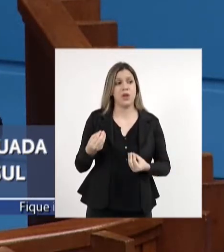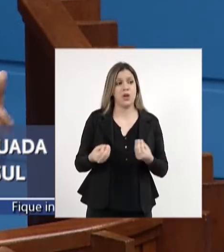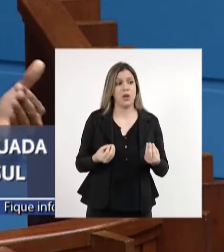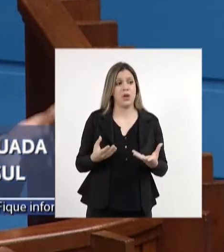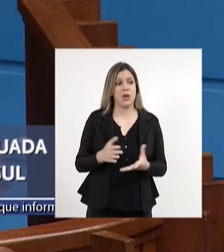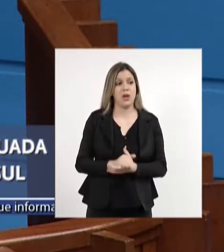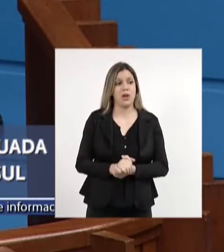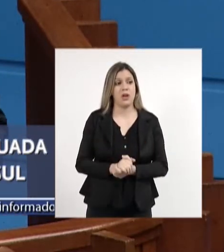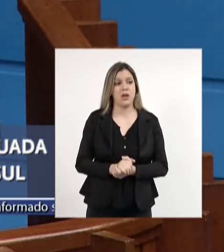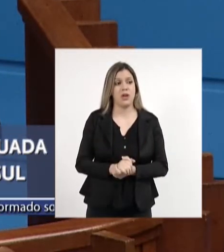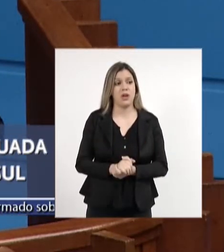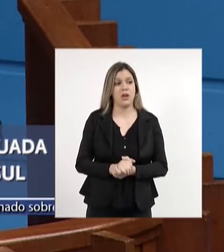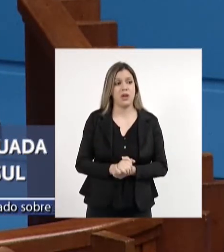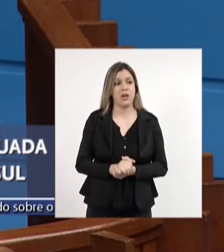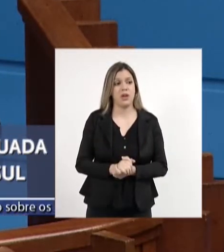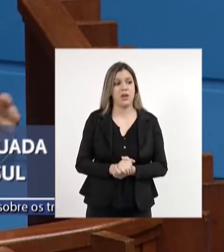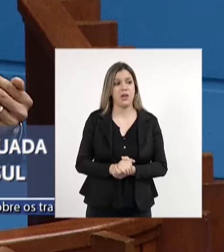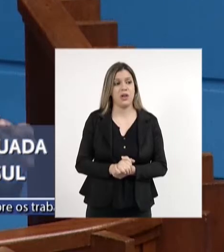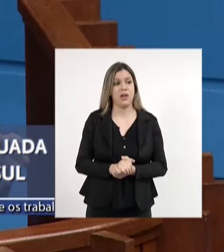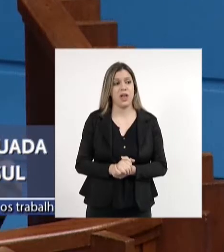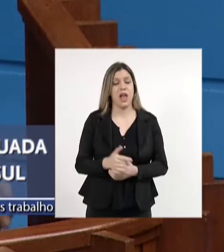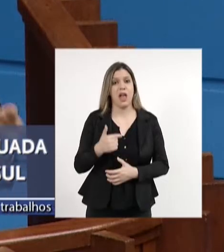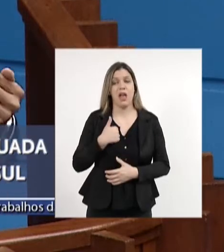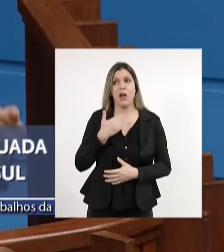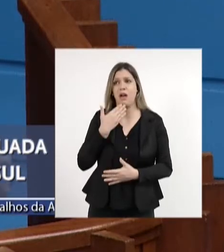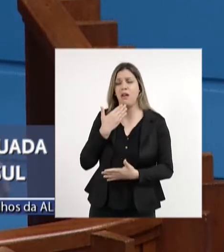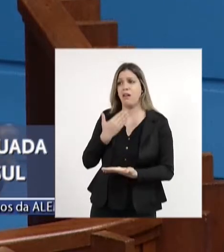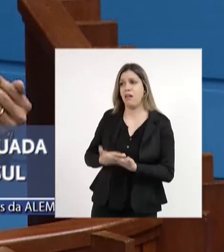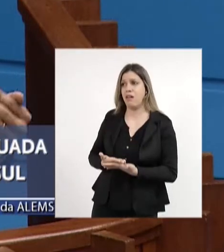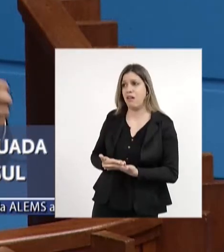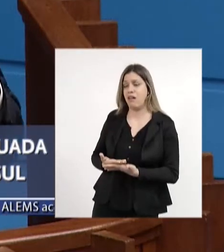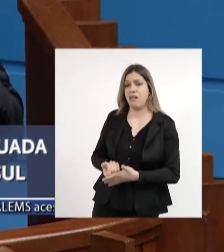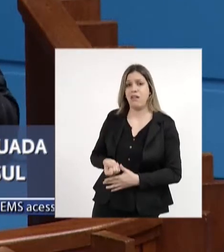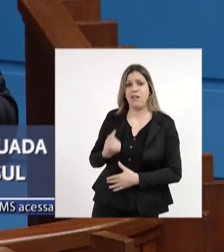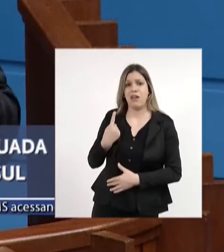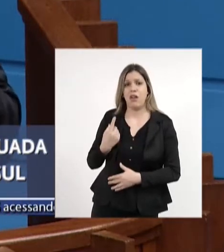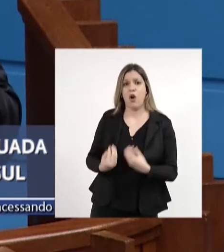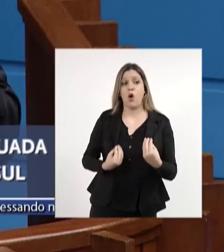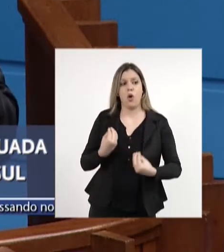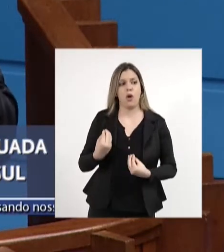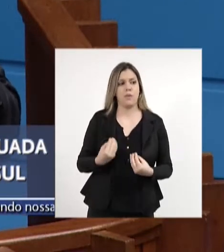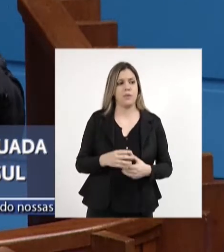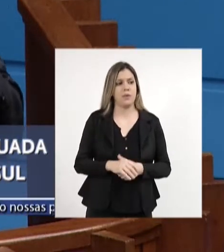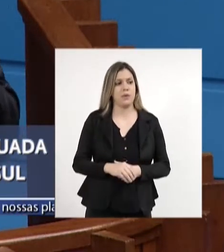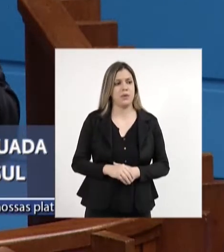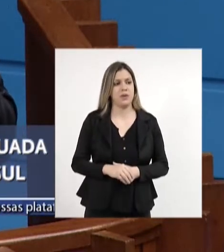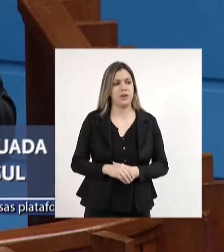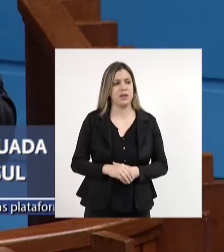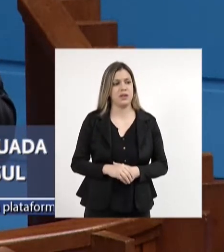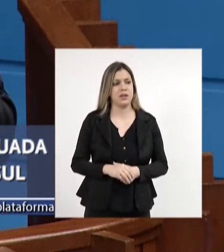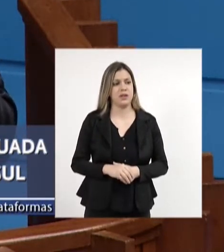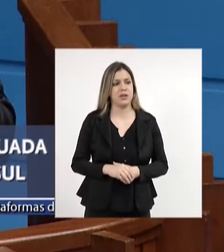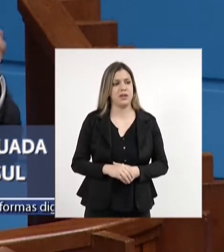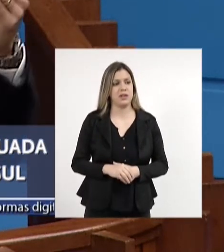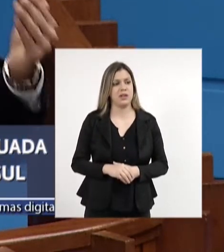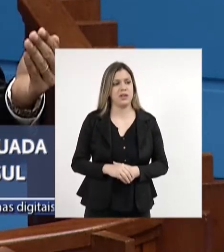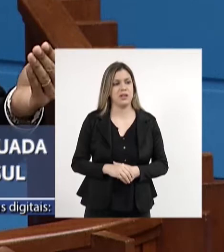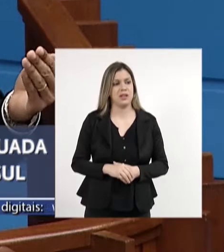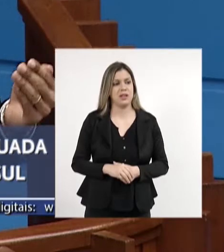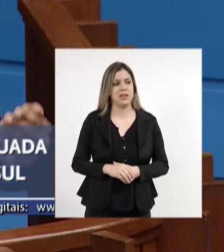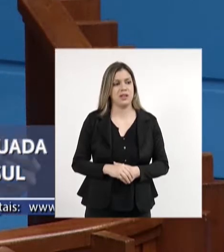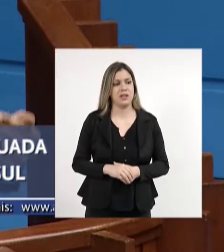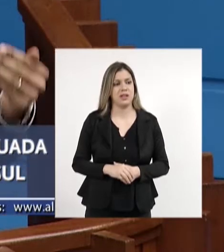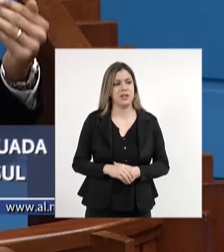mim, é estarrecedor. Eu fiquei surpreso quando eu me deparei com essa questão, que